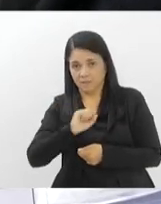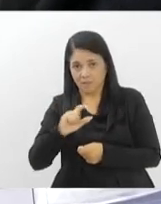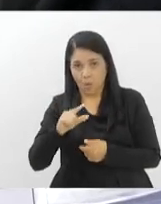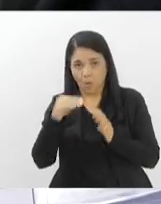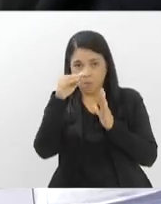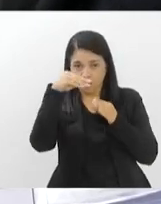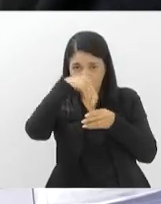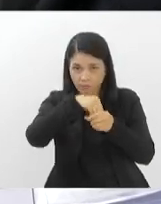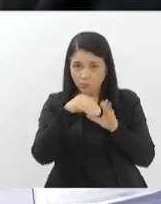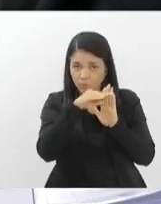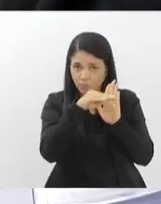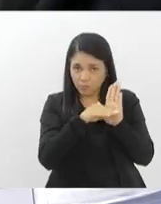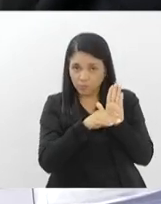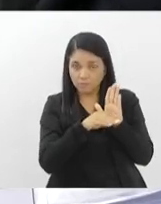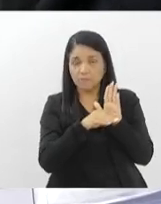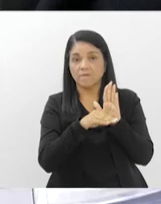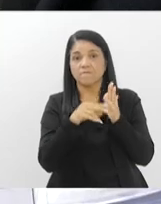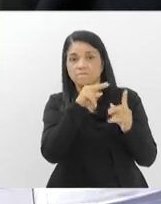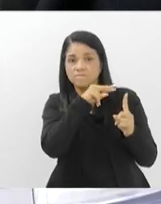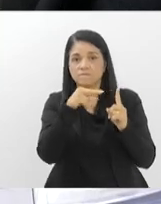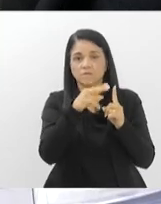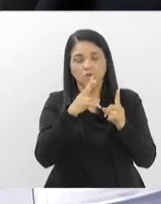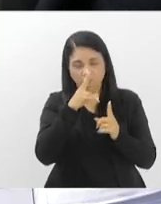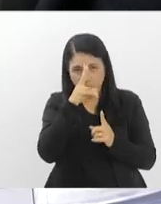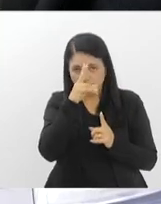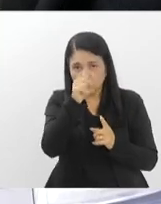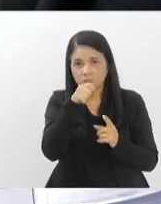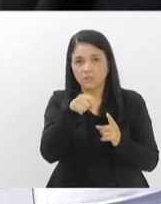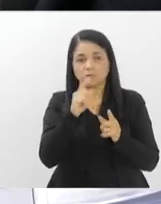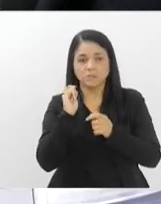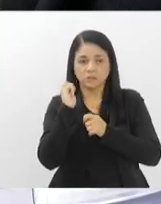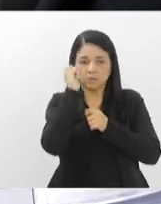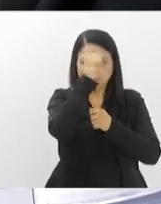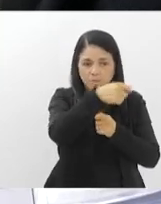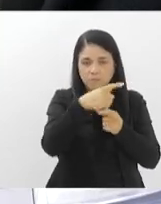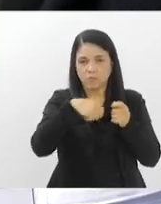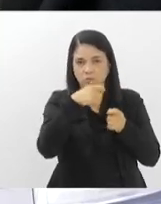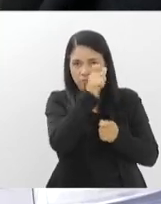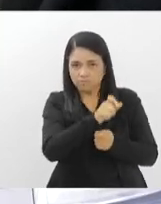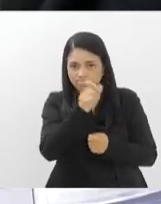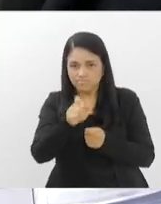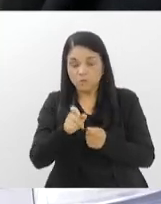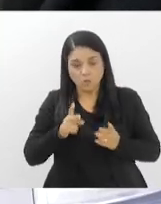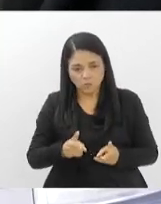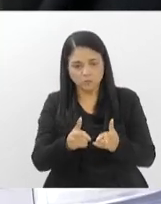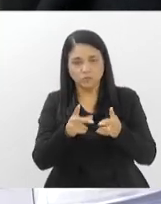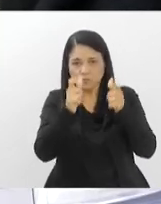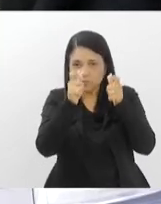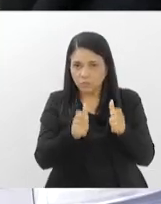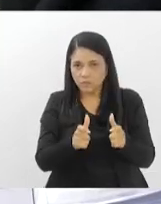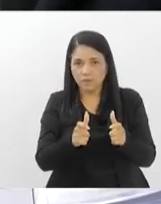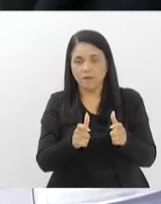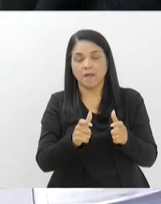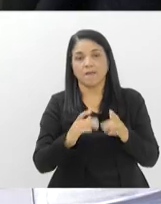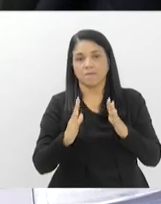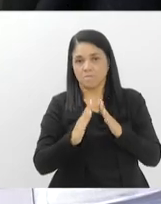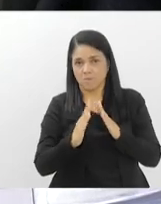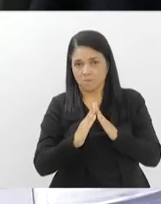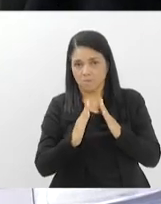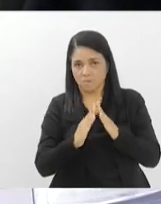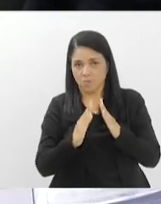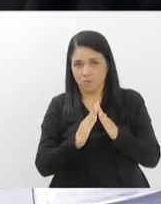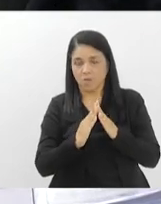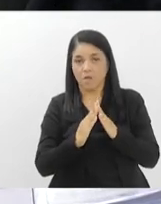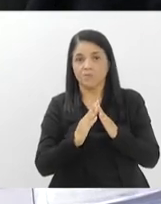justamente o fortalecimento do pescador artesanal para que ele se mantenha no seu local de sobrevivência, que passe